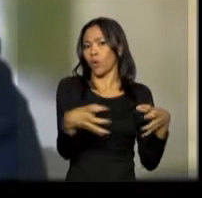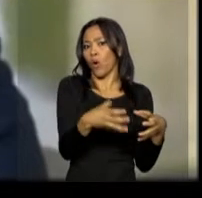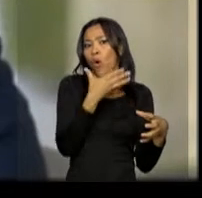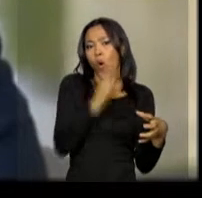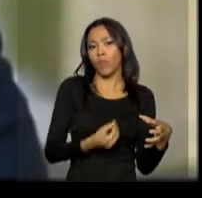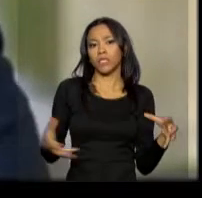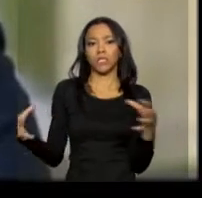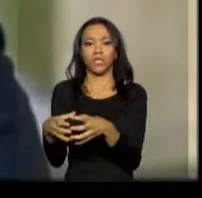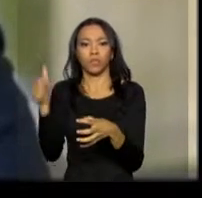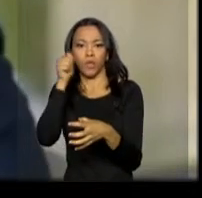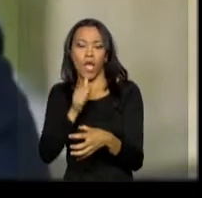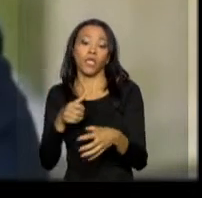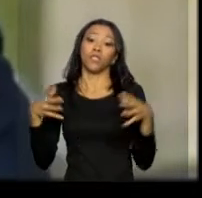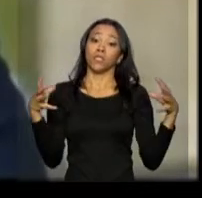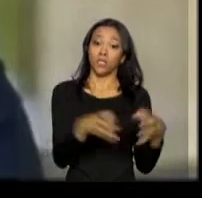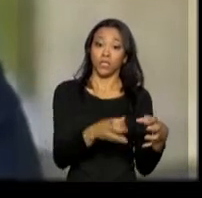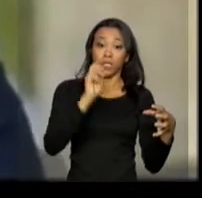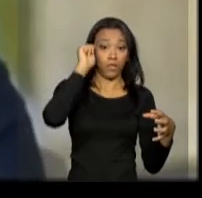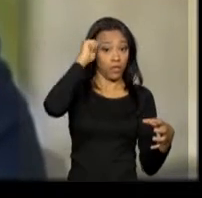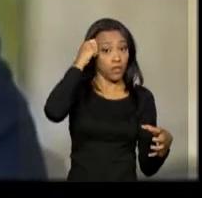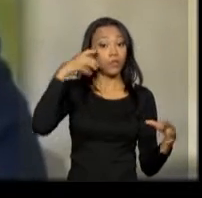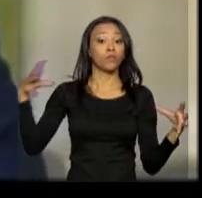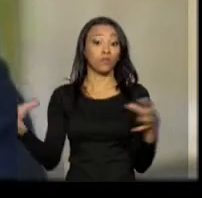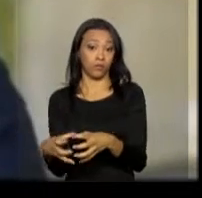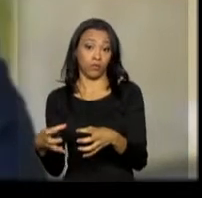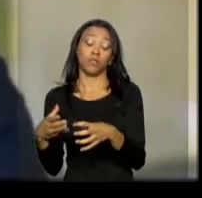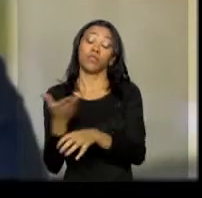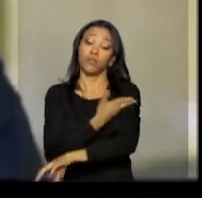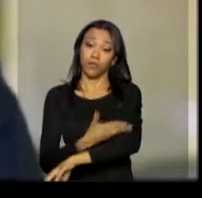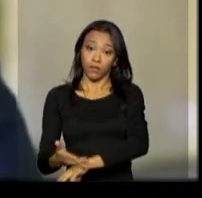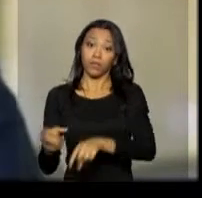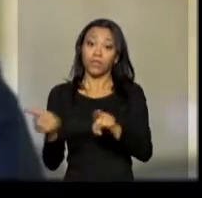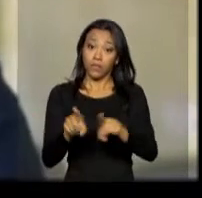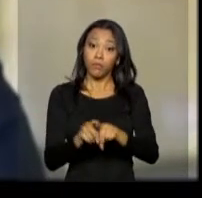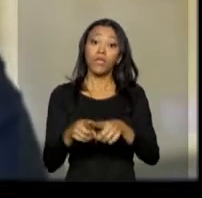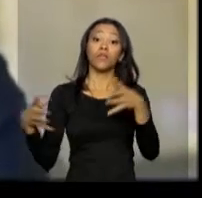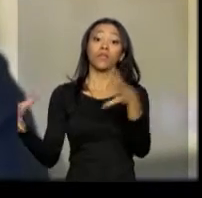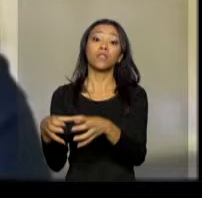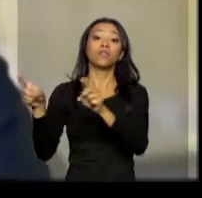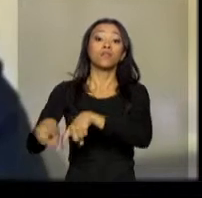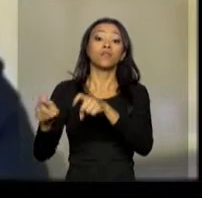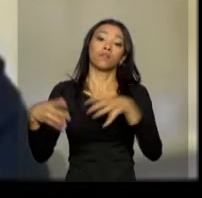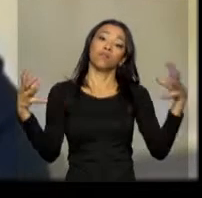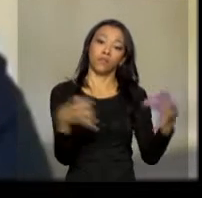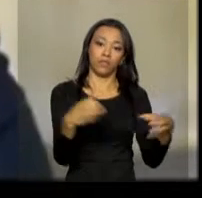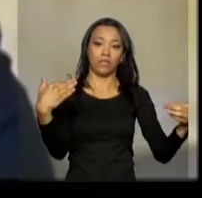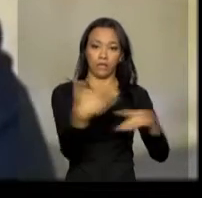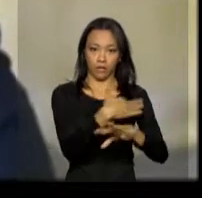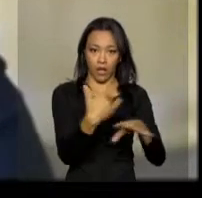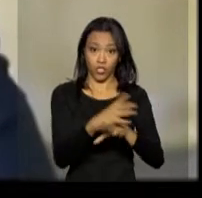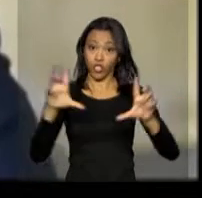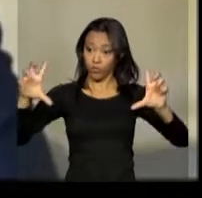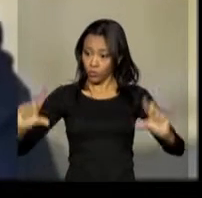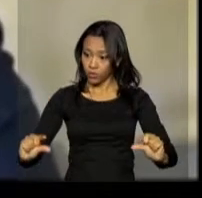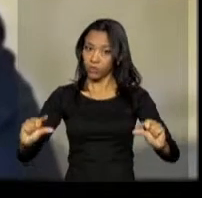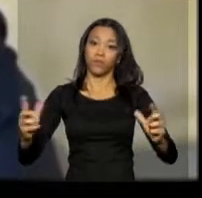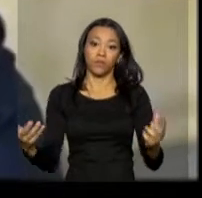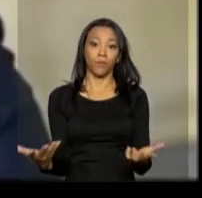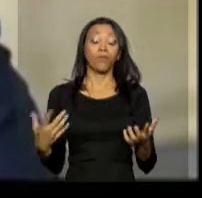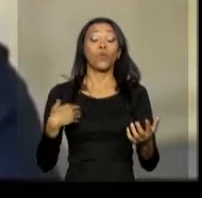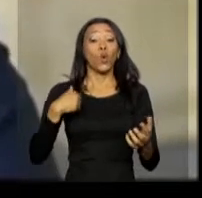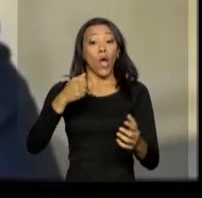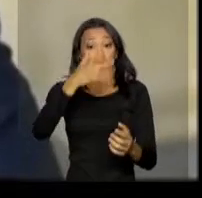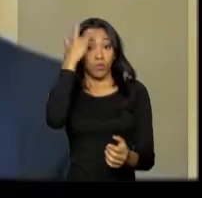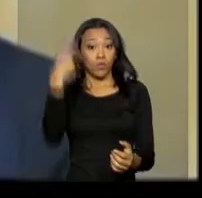mulheres, entre brancos e negros e entre as áreas urbanas e rurais. os brasileiros estão se